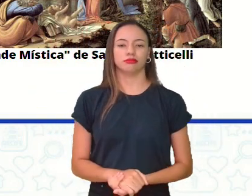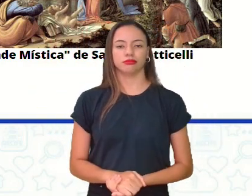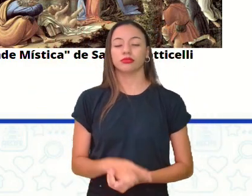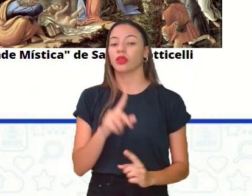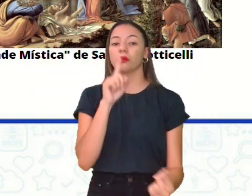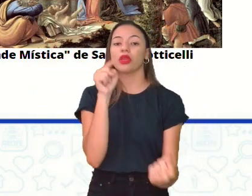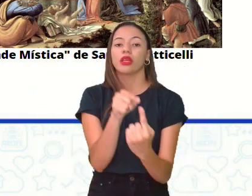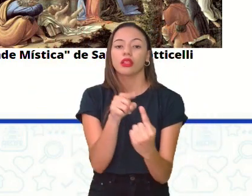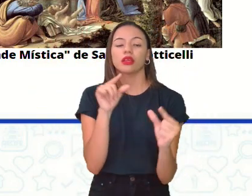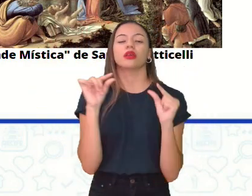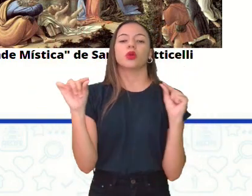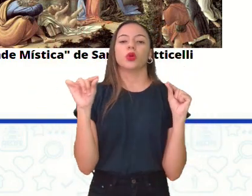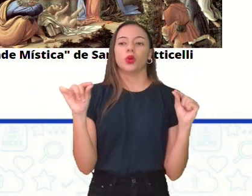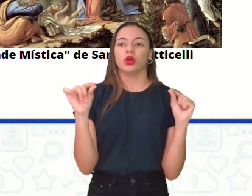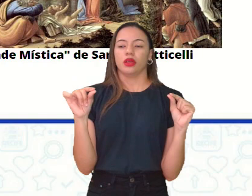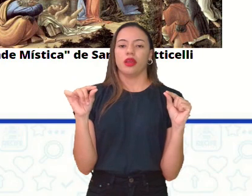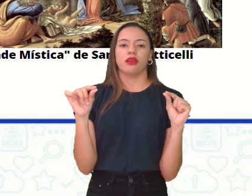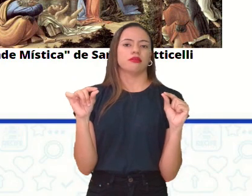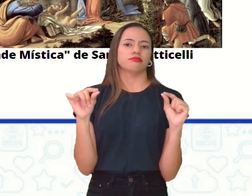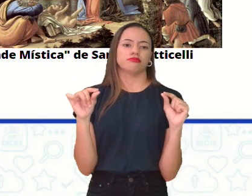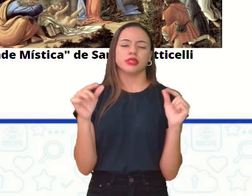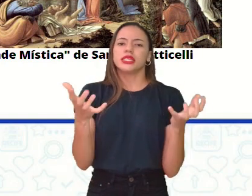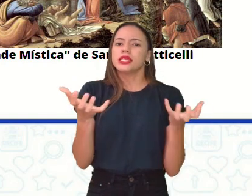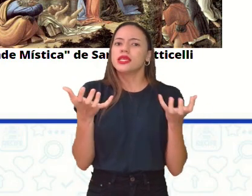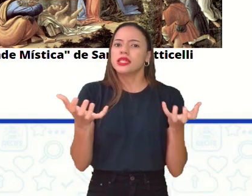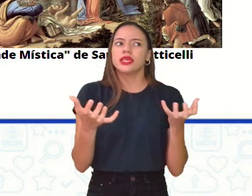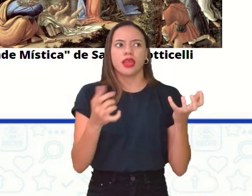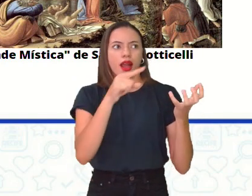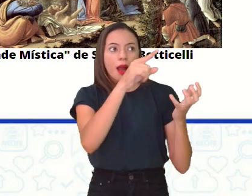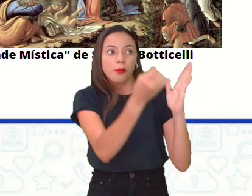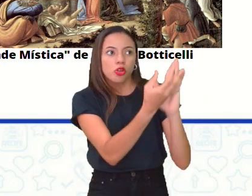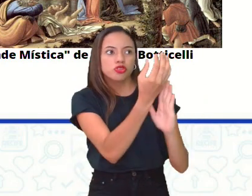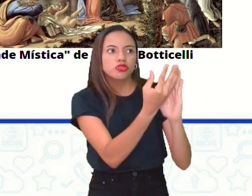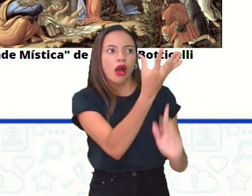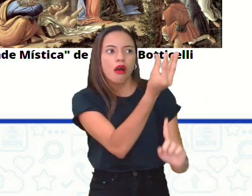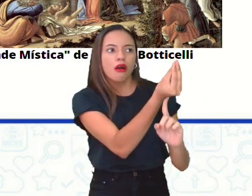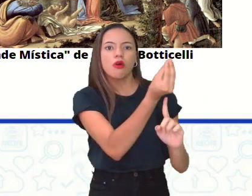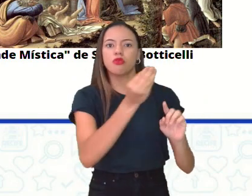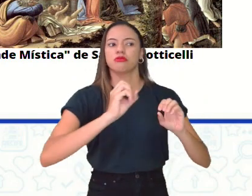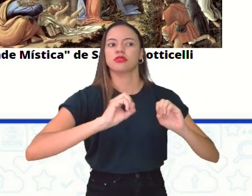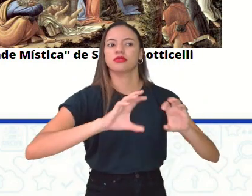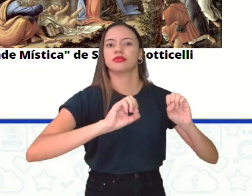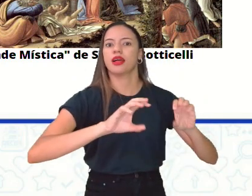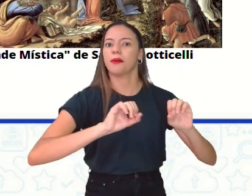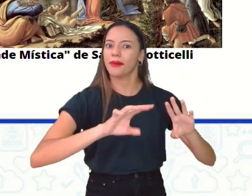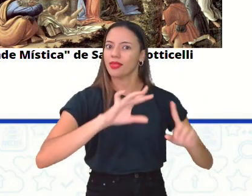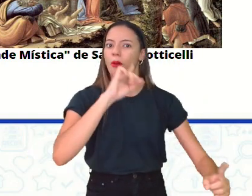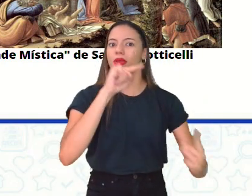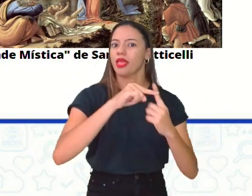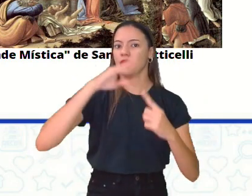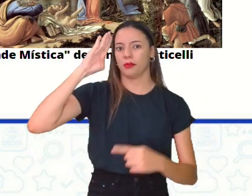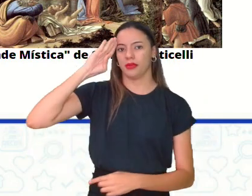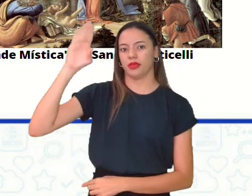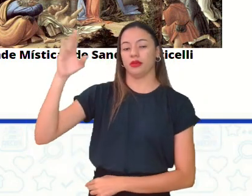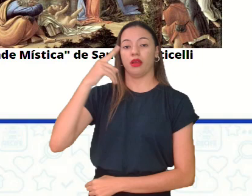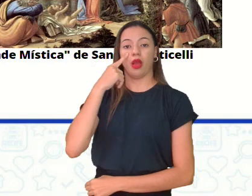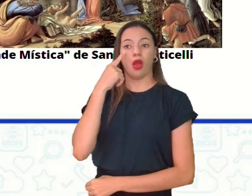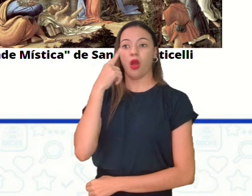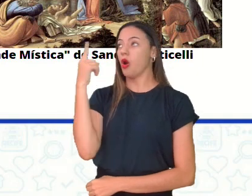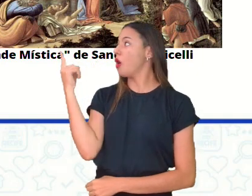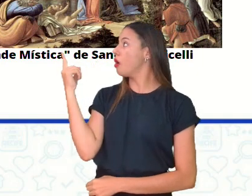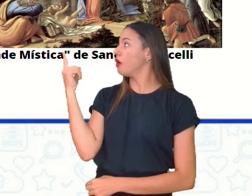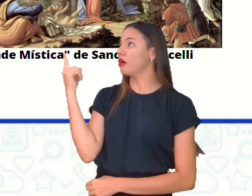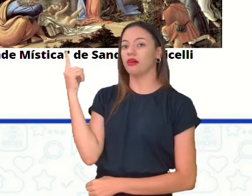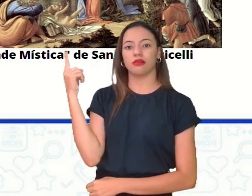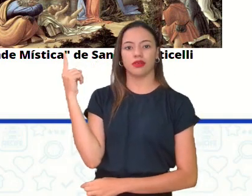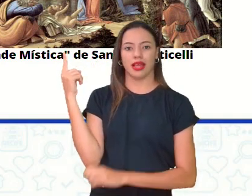de passar muitos ensinamentos. Então, essa obra que vocês estão vendo aí, né, se vocês olharem direitinho, mostra o anjo